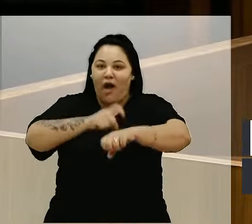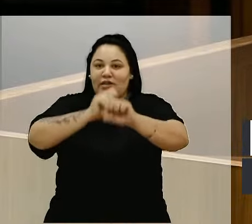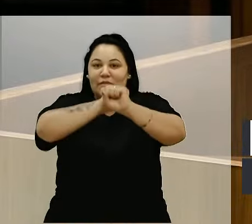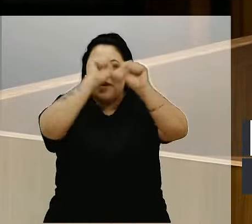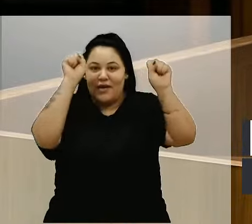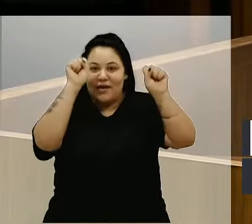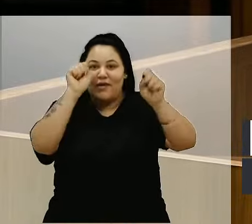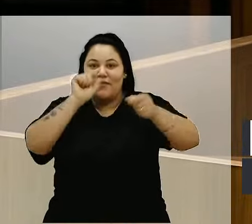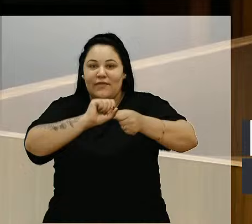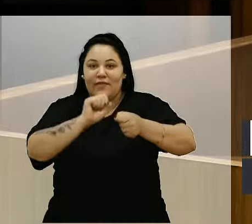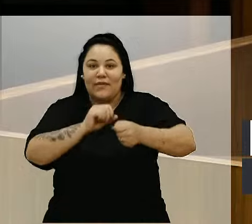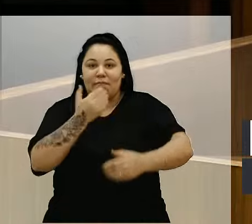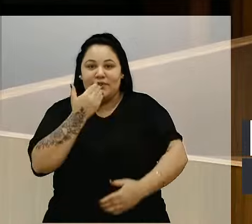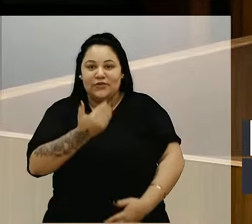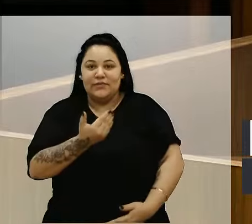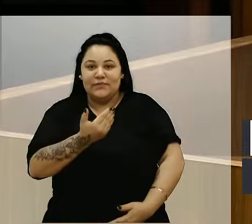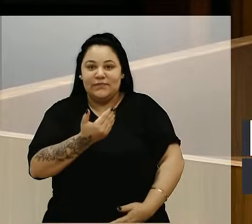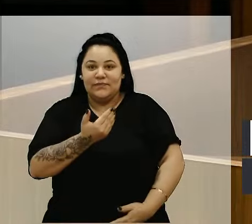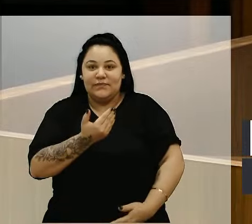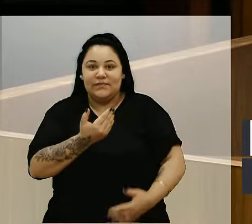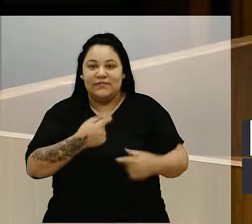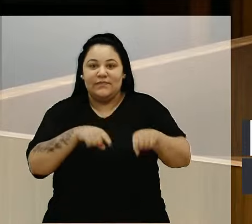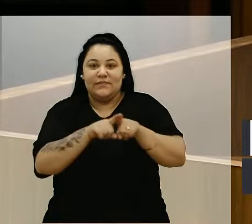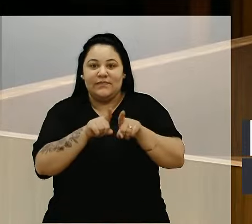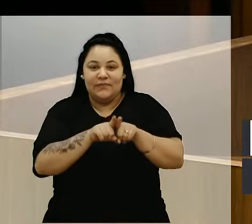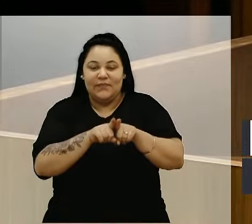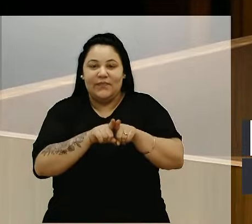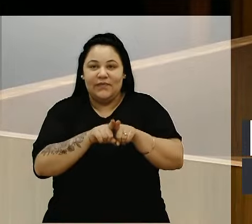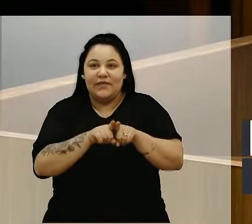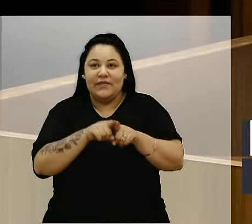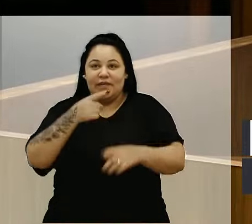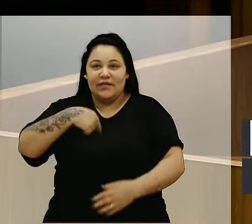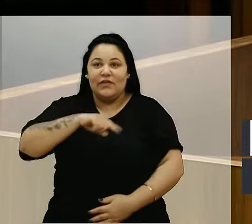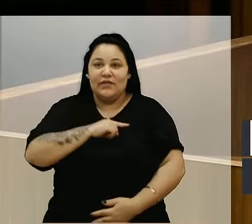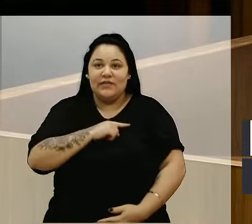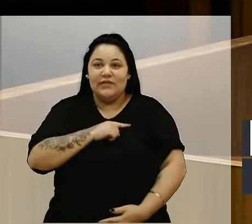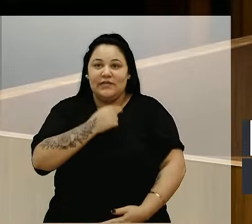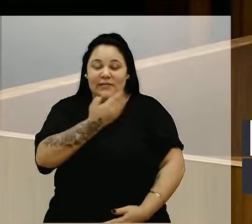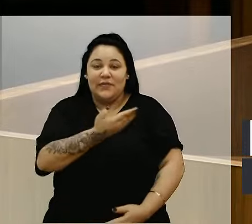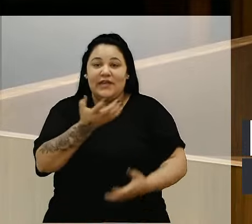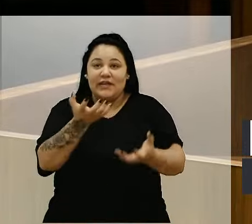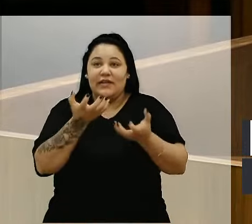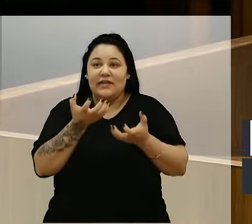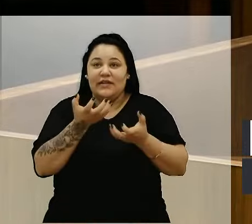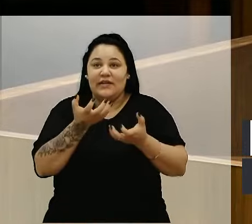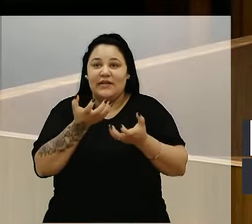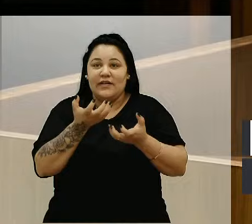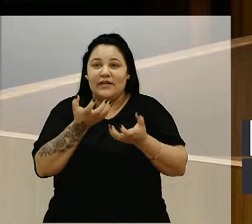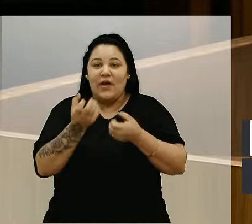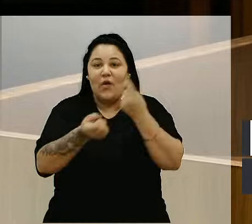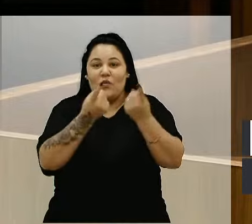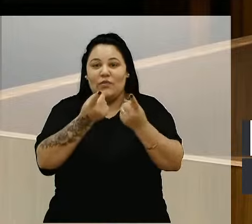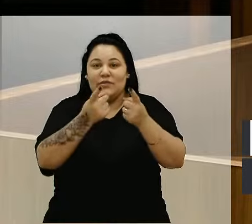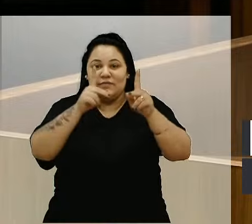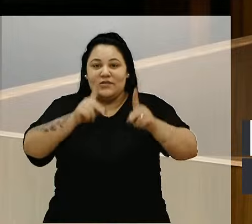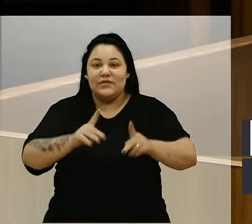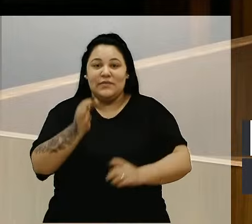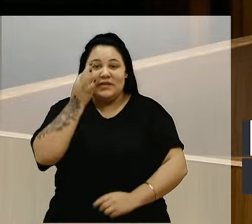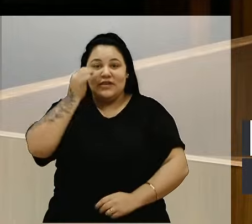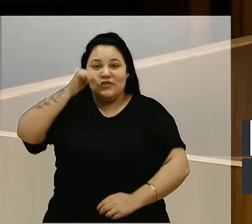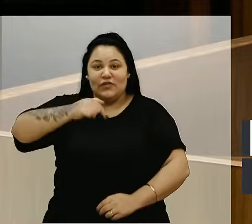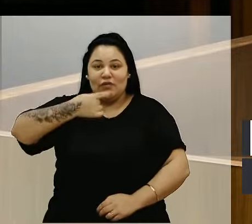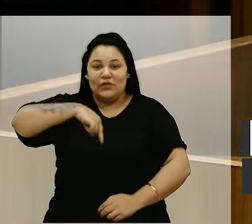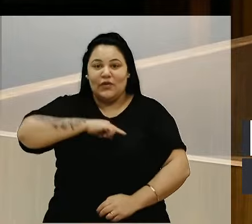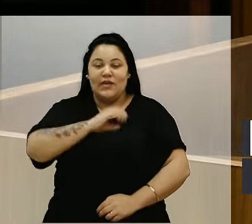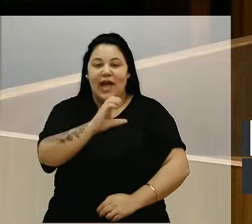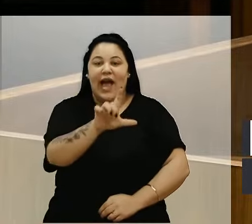de iniciar essa homenagem que nós faremos à nossa amiga Johnny Rodrigues, eu quero citar todas as pessoas que estão aqui presentes conosco. A